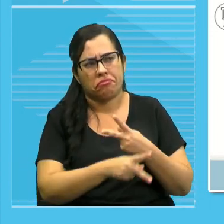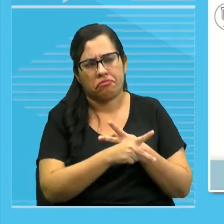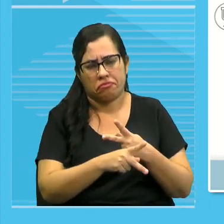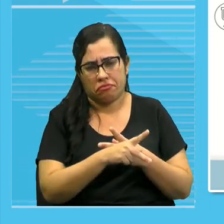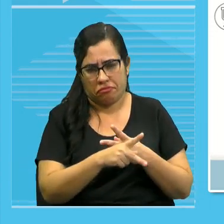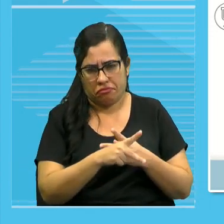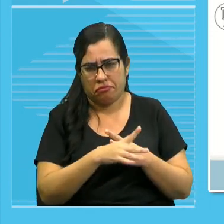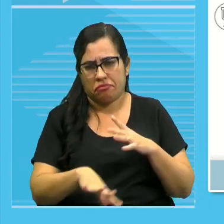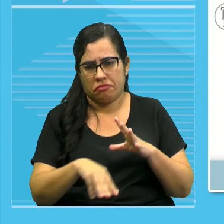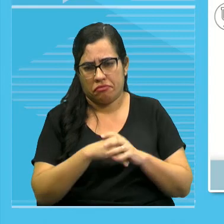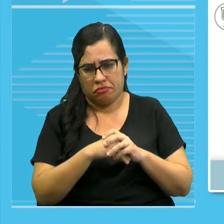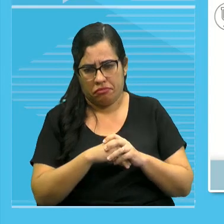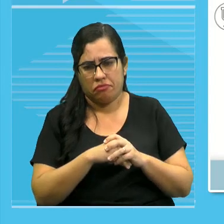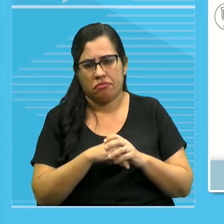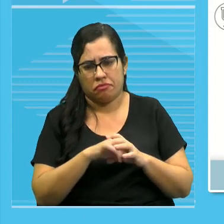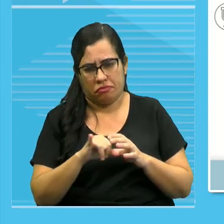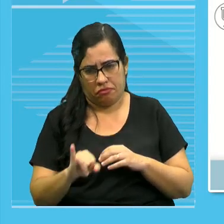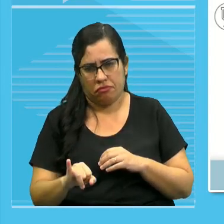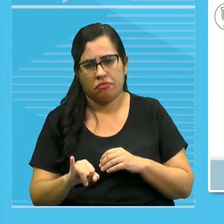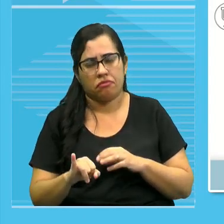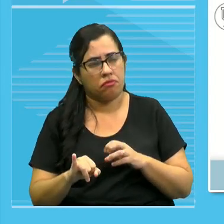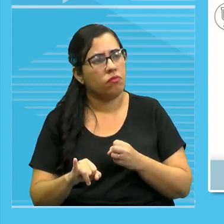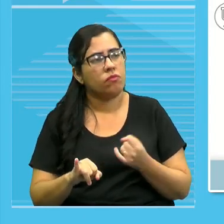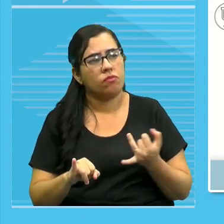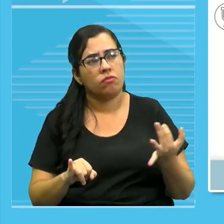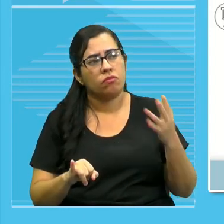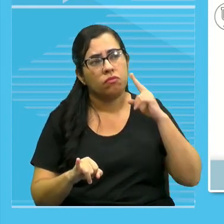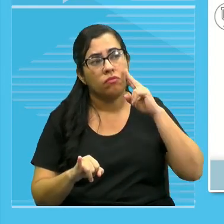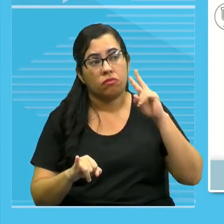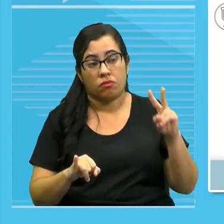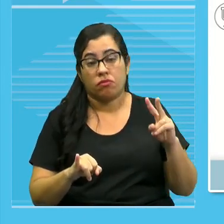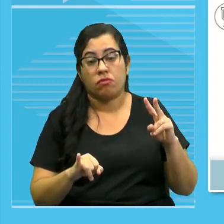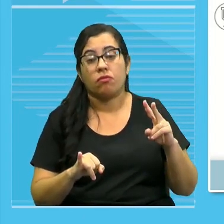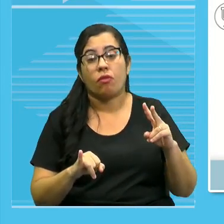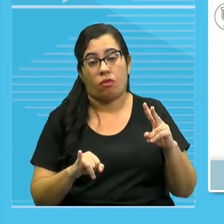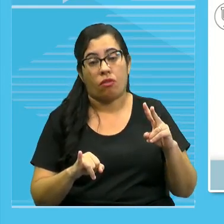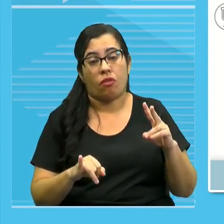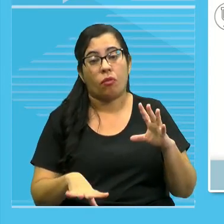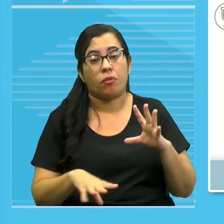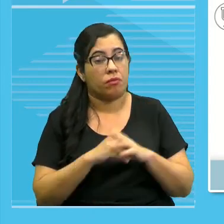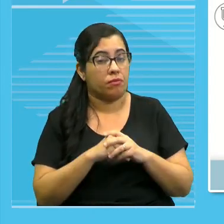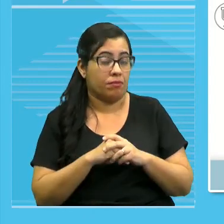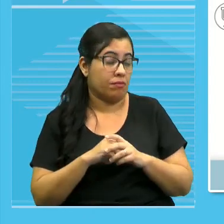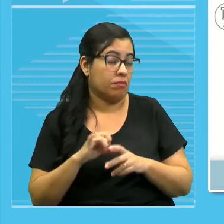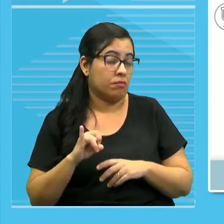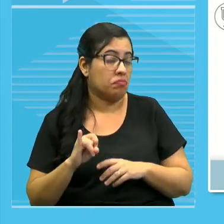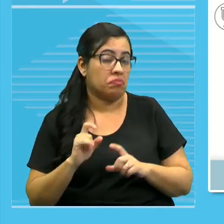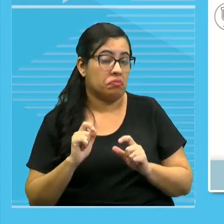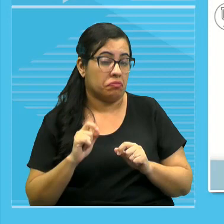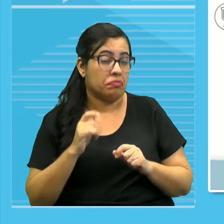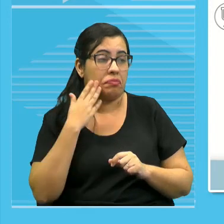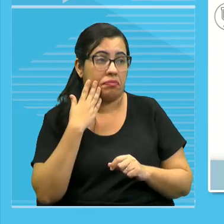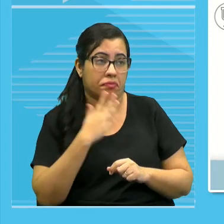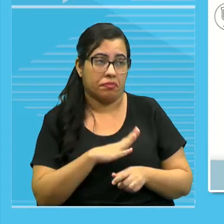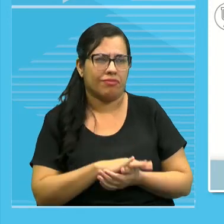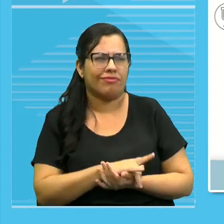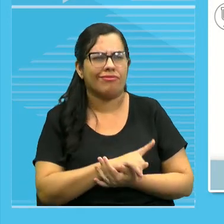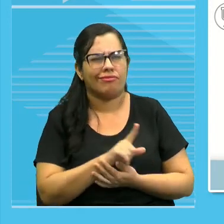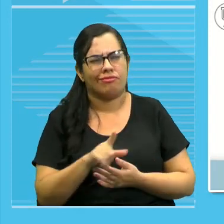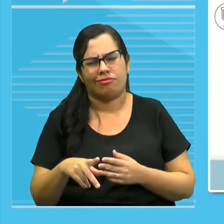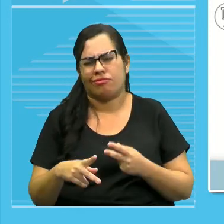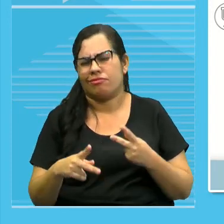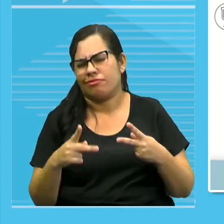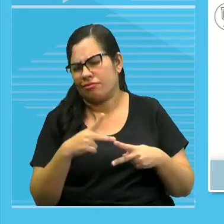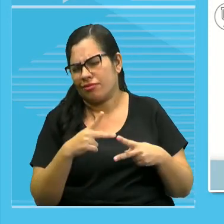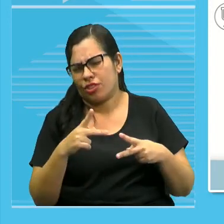complemento indireto eu vou até sublinhar o complemento indireto tá nem precisaria porque é o que tá acompanhado